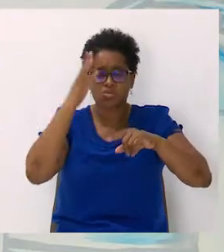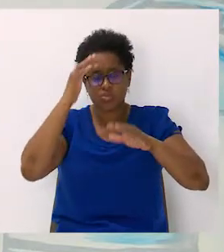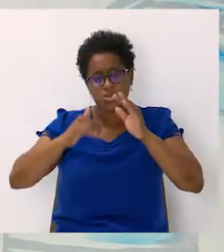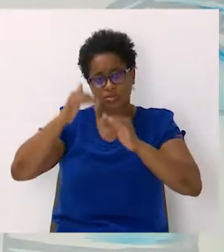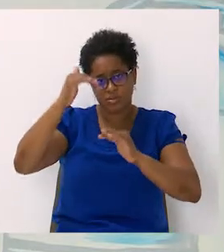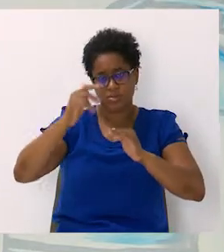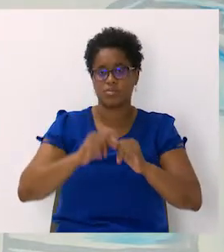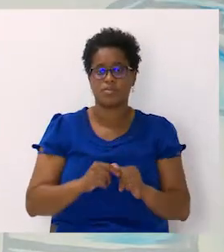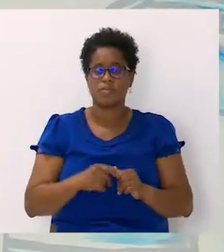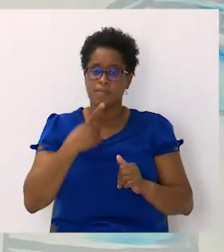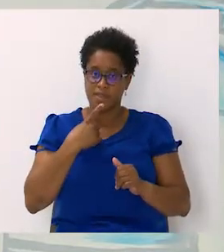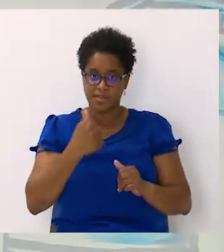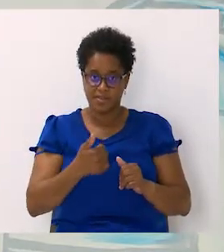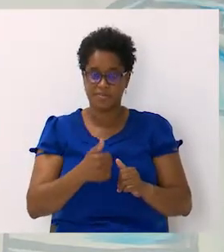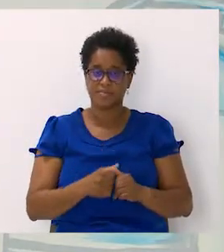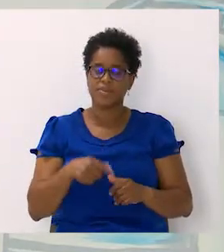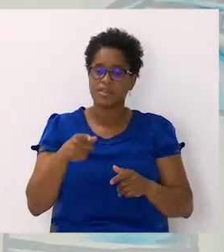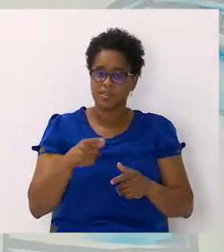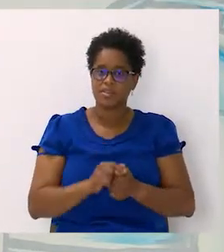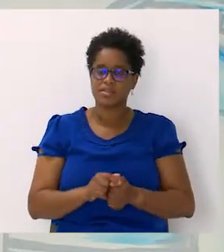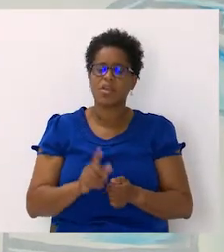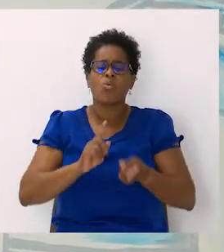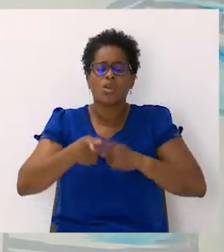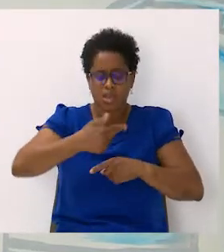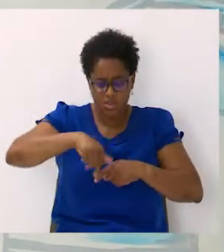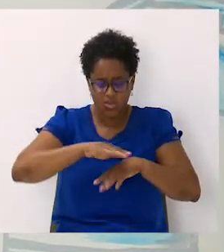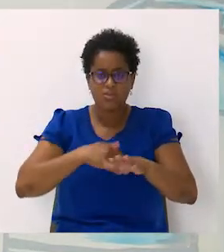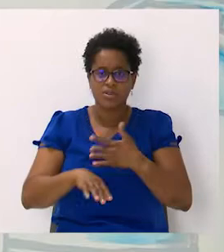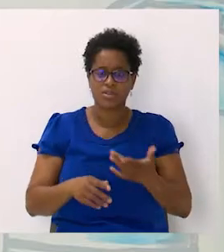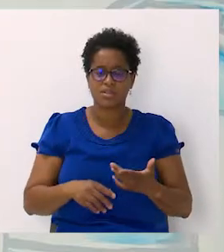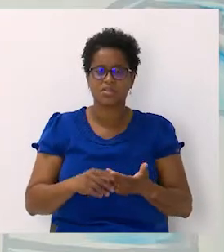os expoentes, certo? Neste caso, o que é que vamos